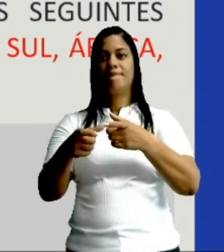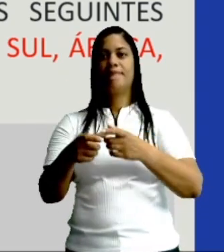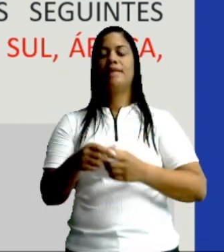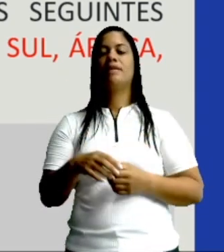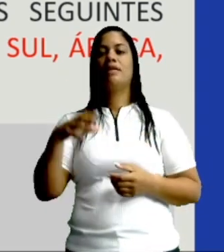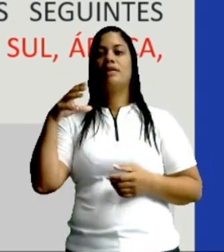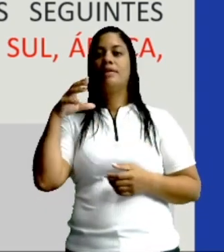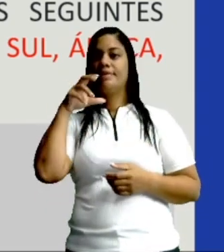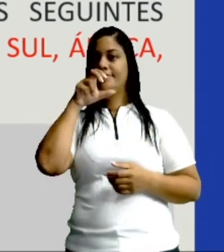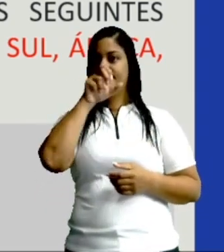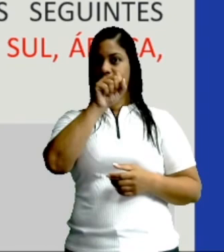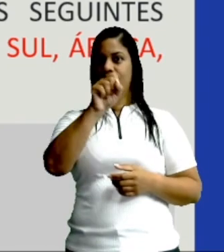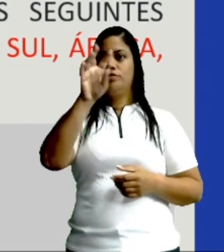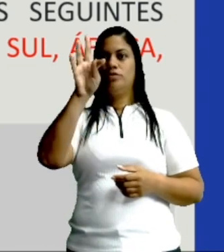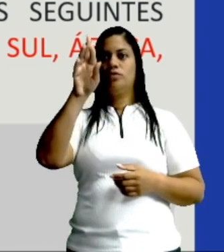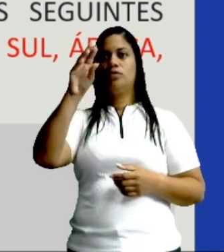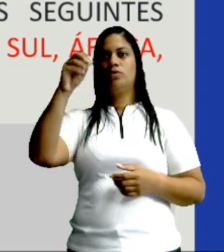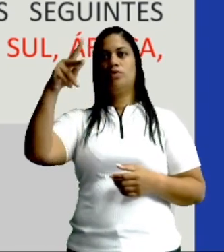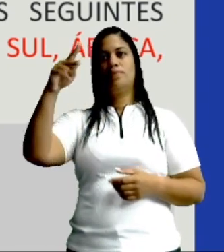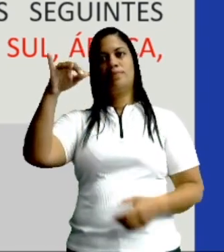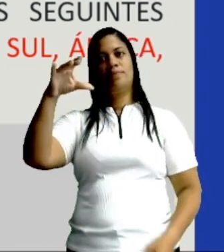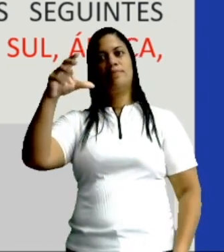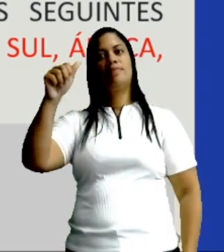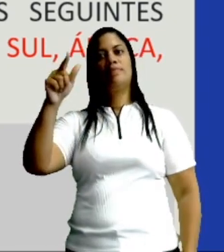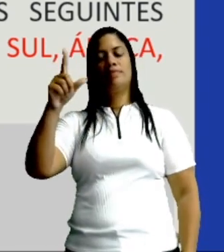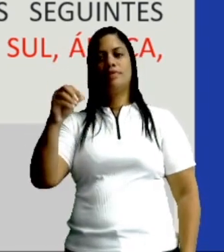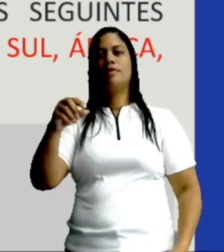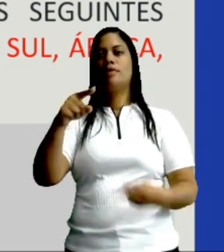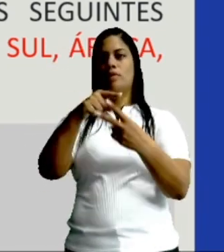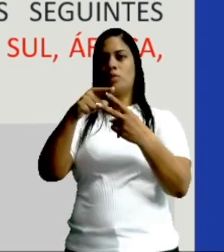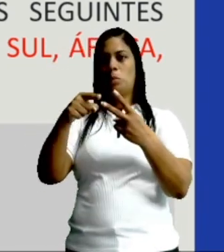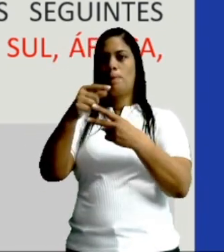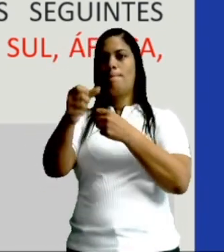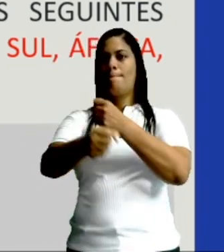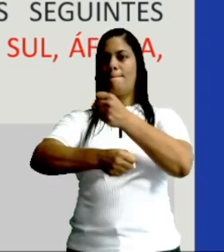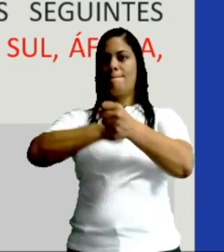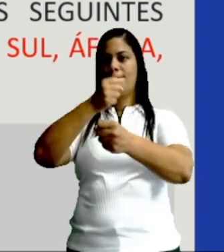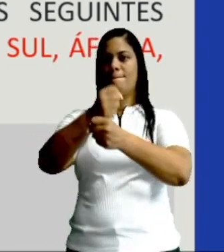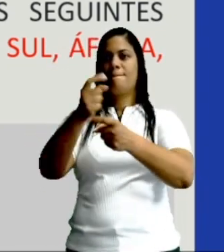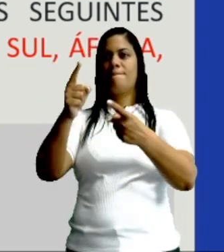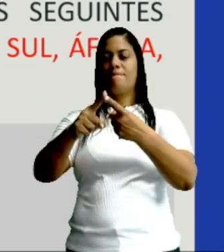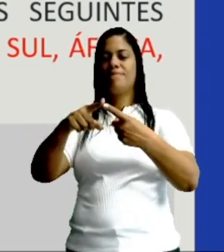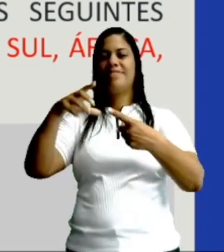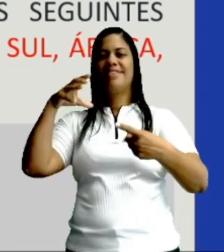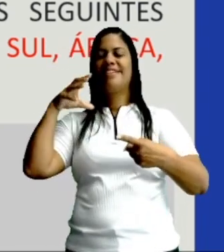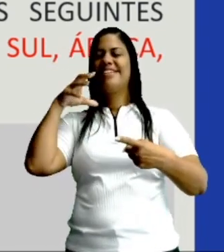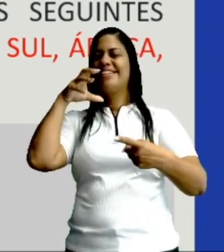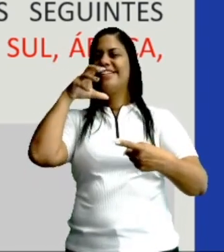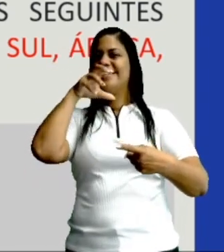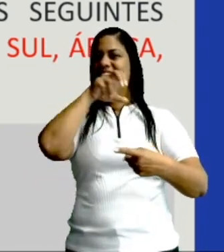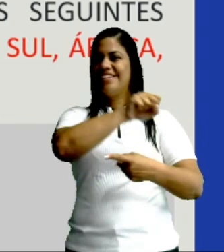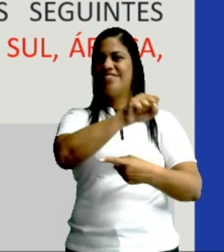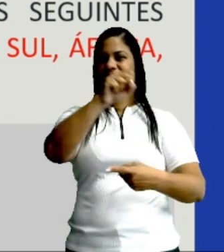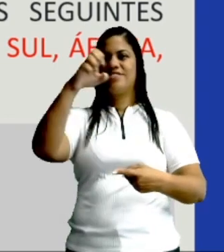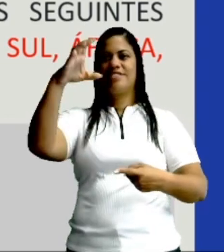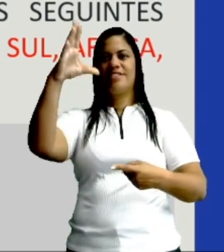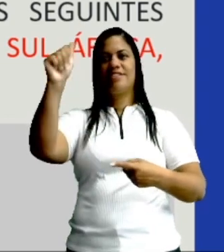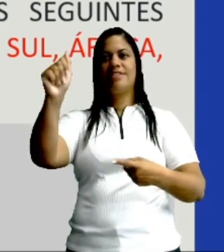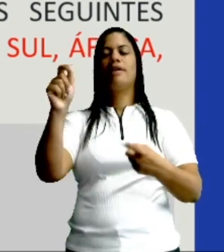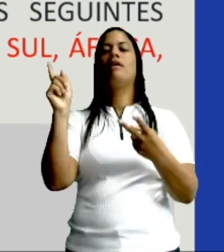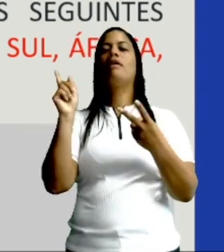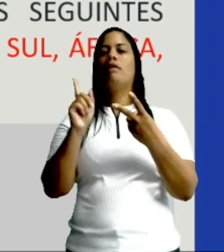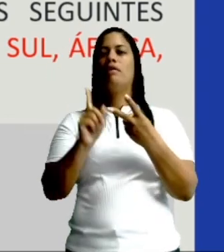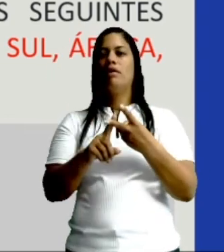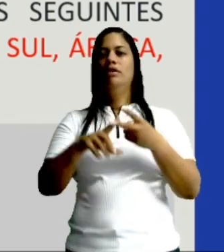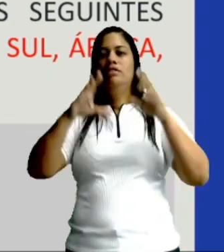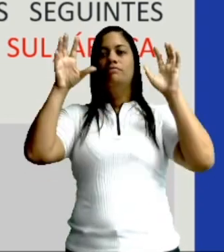clima tropical, com duas estações bem definidas, sendo uma de seca, que é no inverno, e a